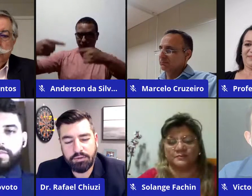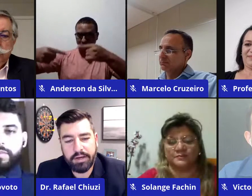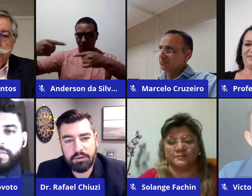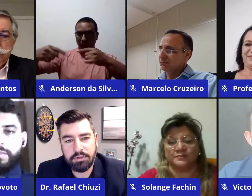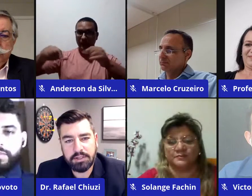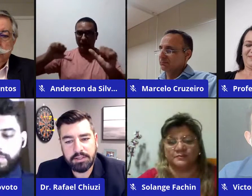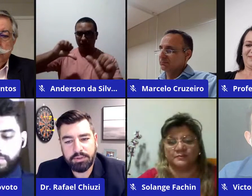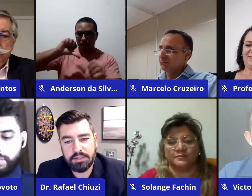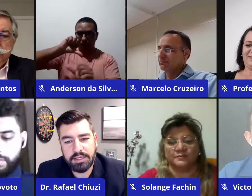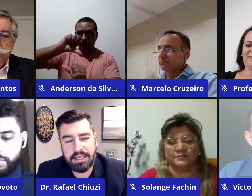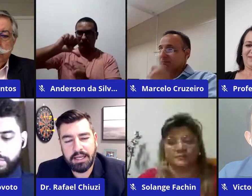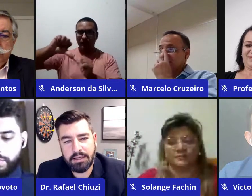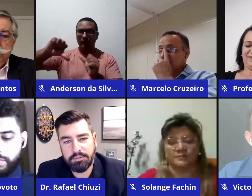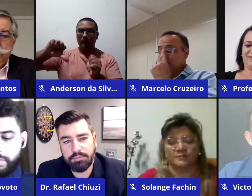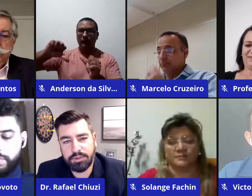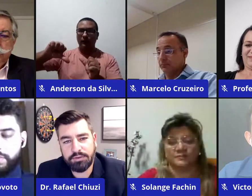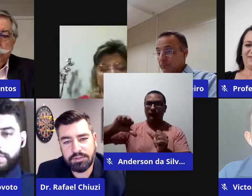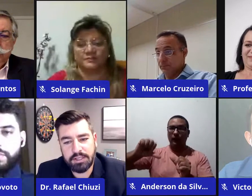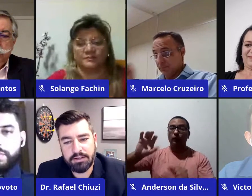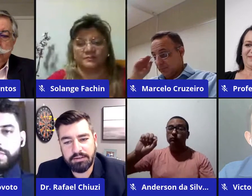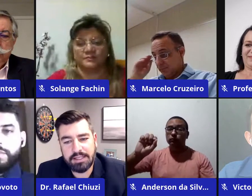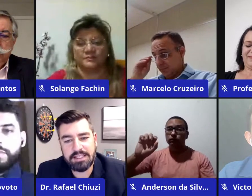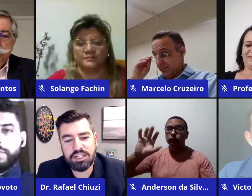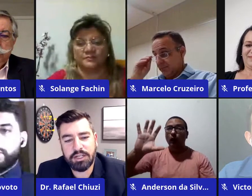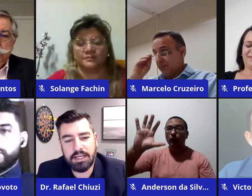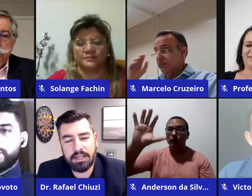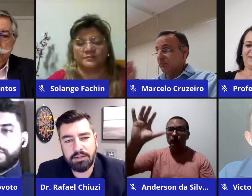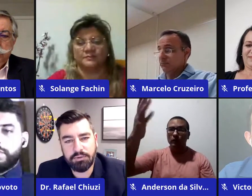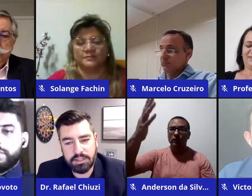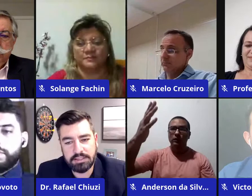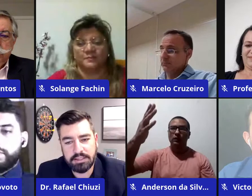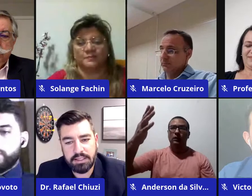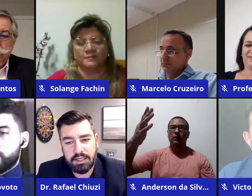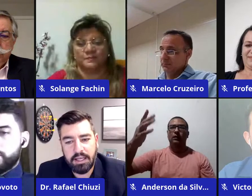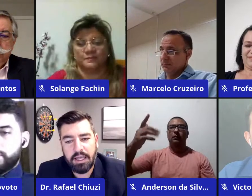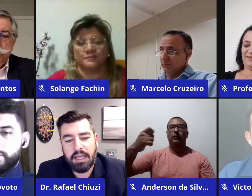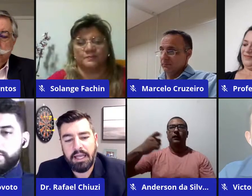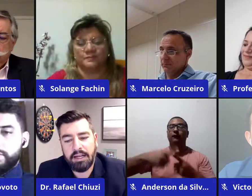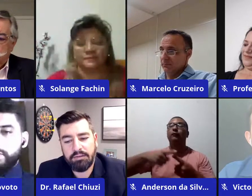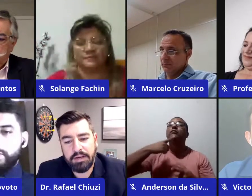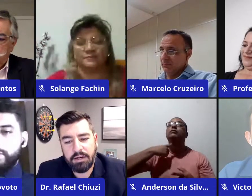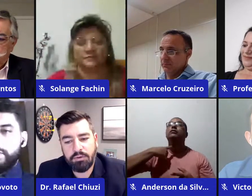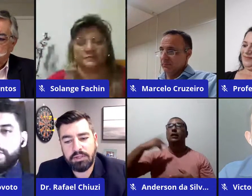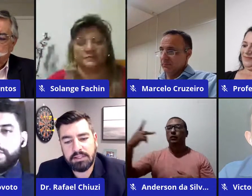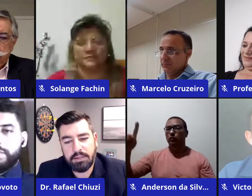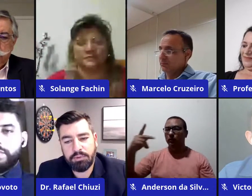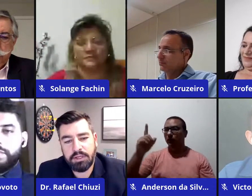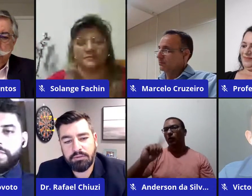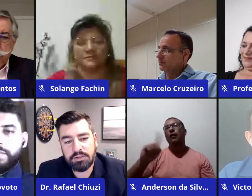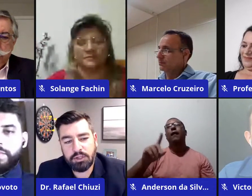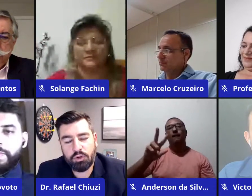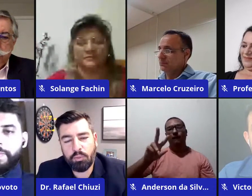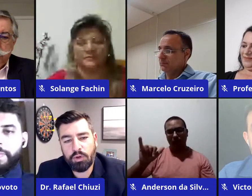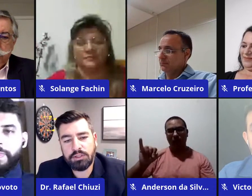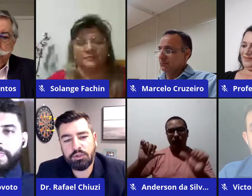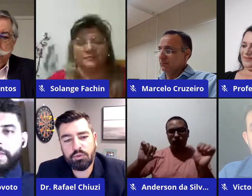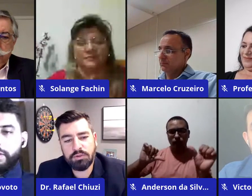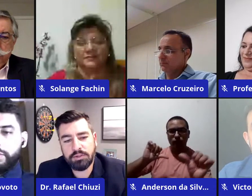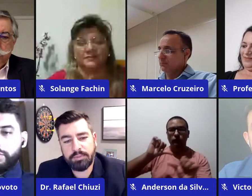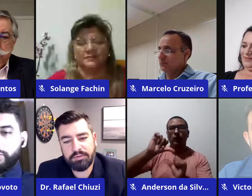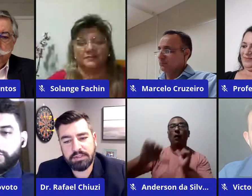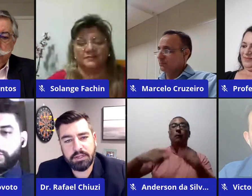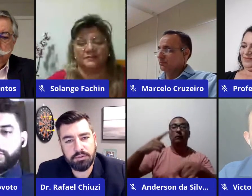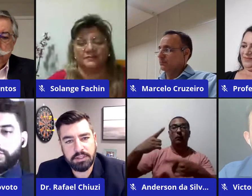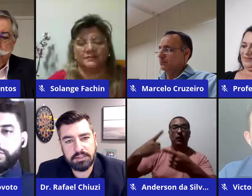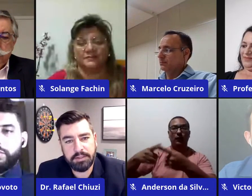discutido aqui hoje, ela não vai acontecer porque você deseja que ela aconteça.